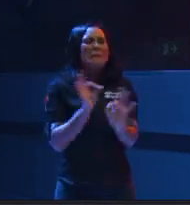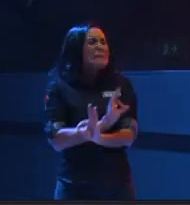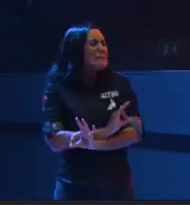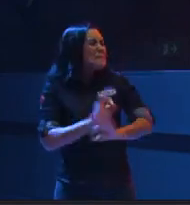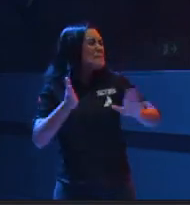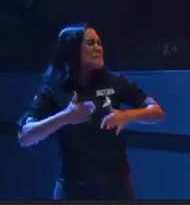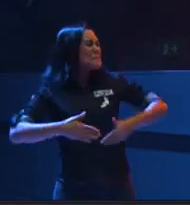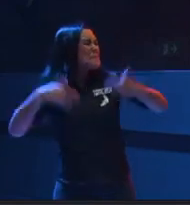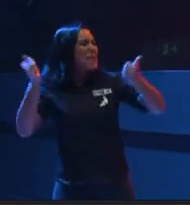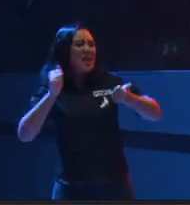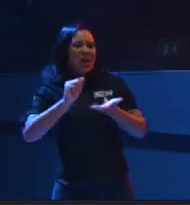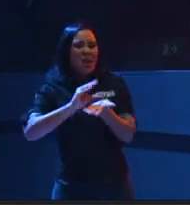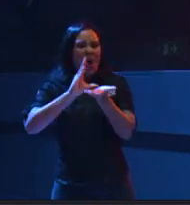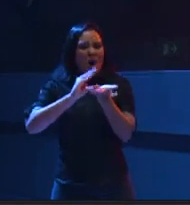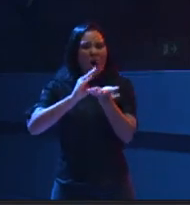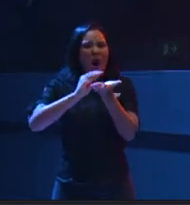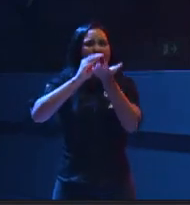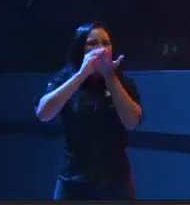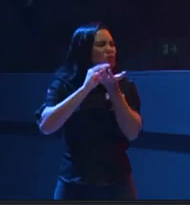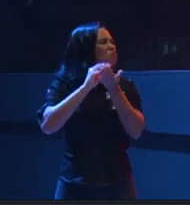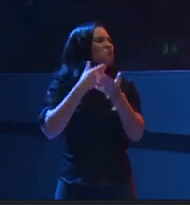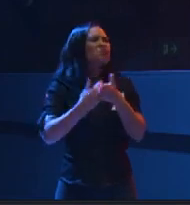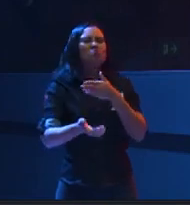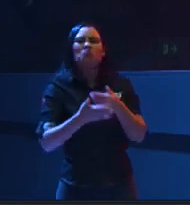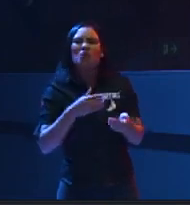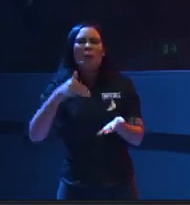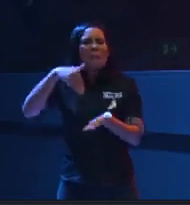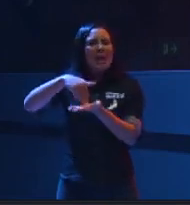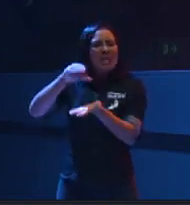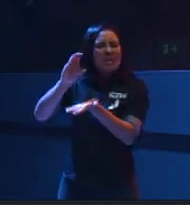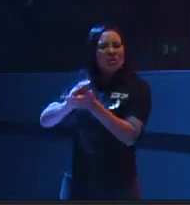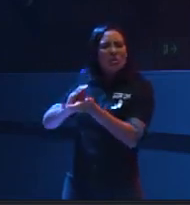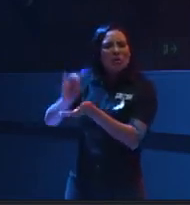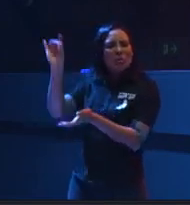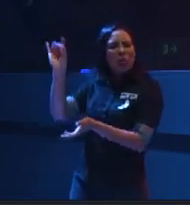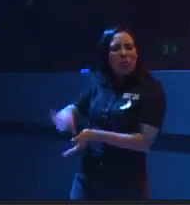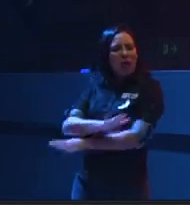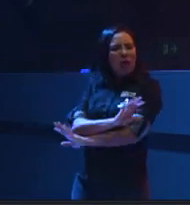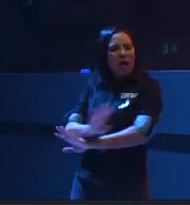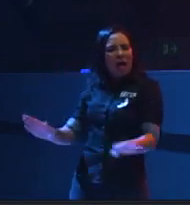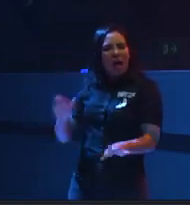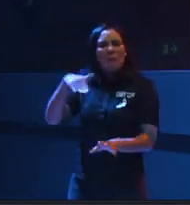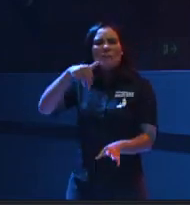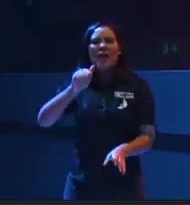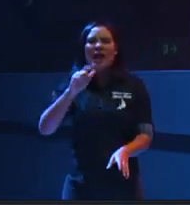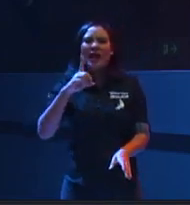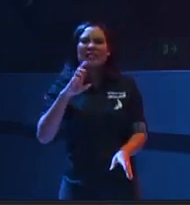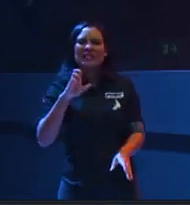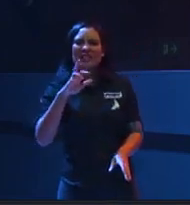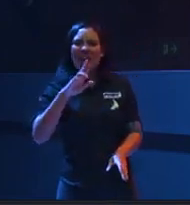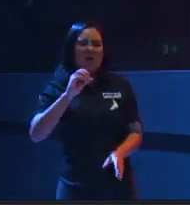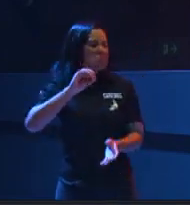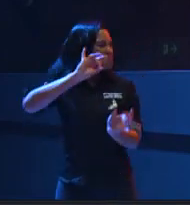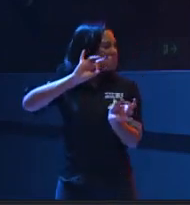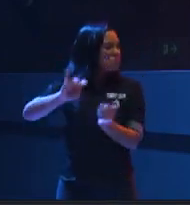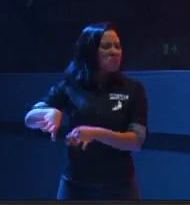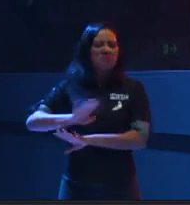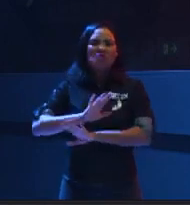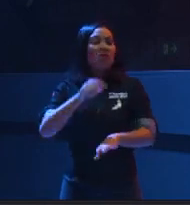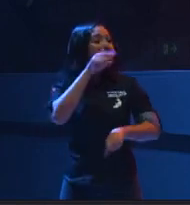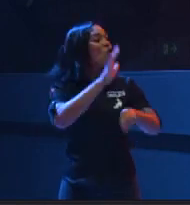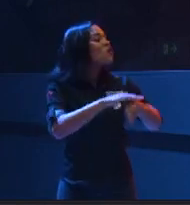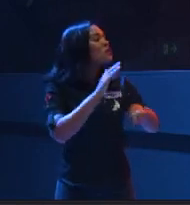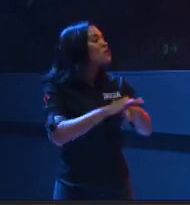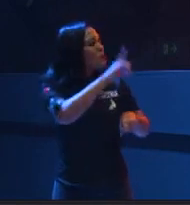não vai ter para McDonald's não vai ter para Burger King não vai ter pa Madeiro não vai ter para ninguém o melhor sanduíche o